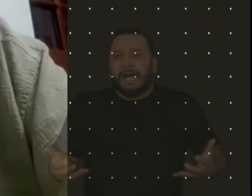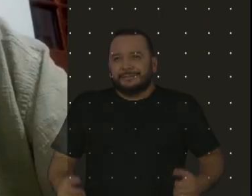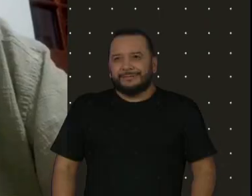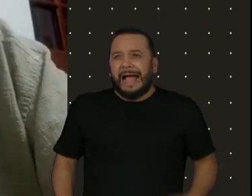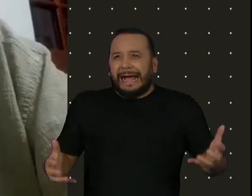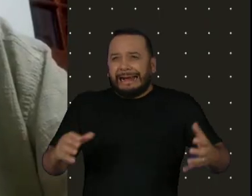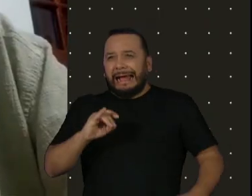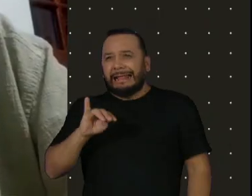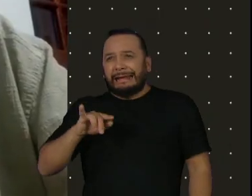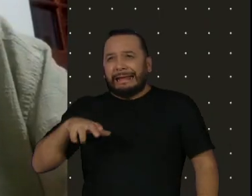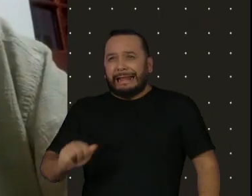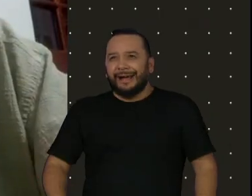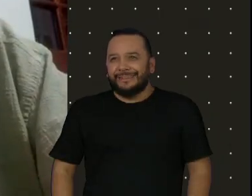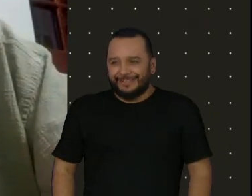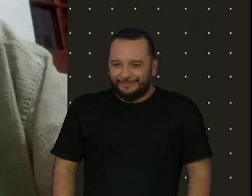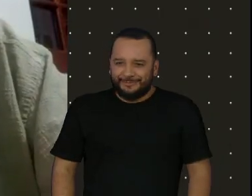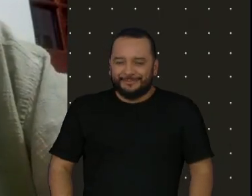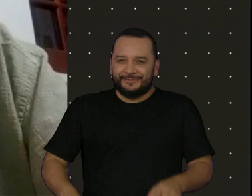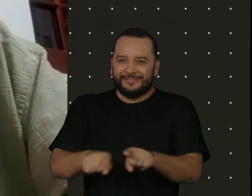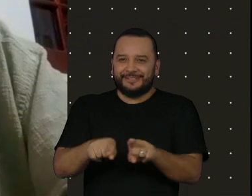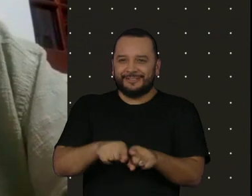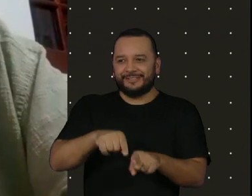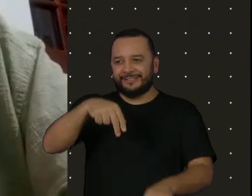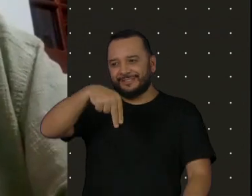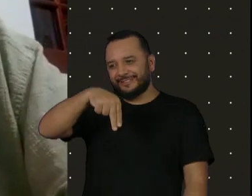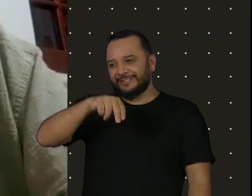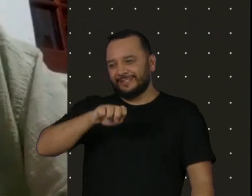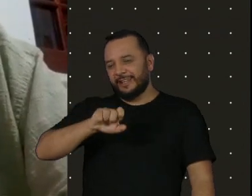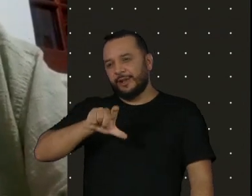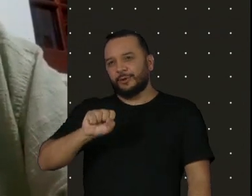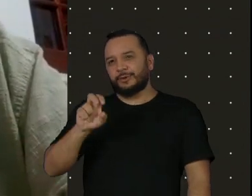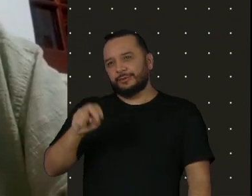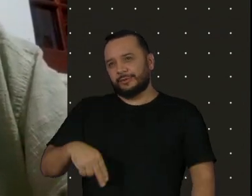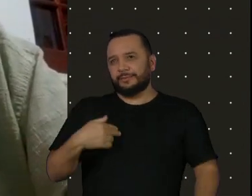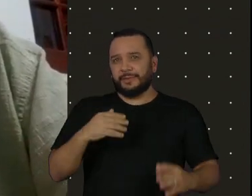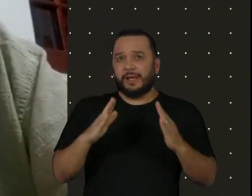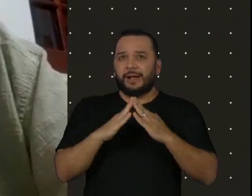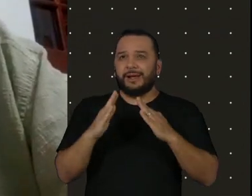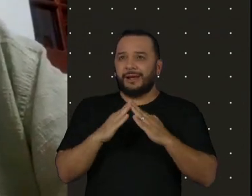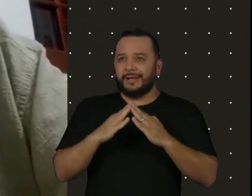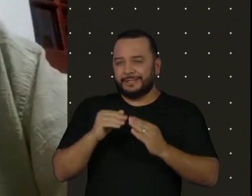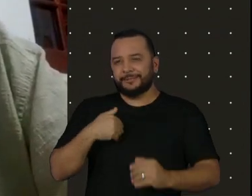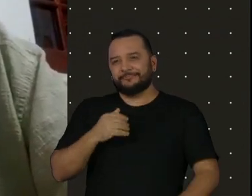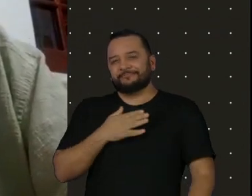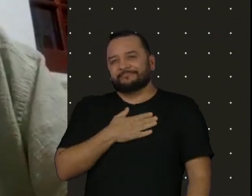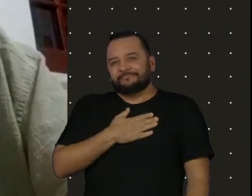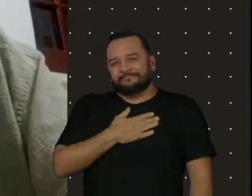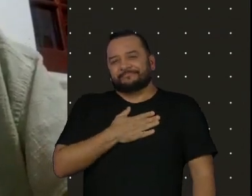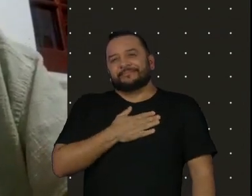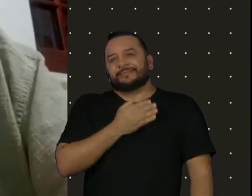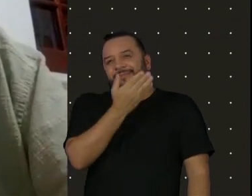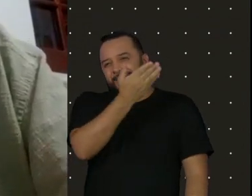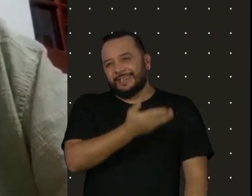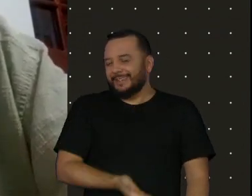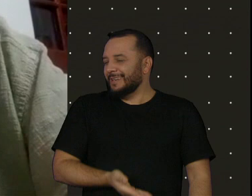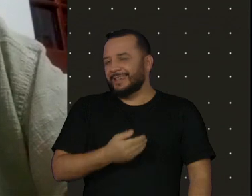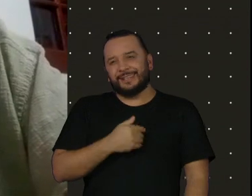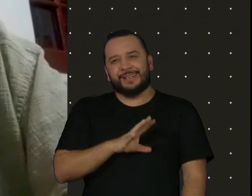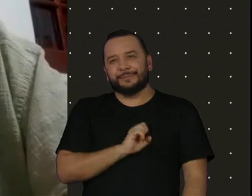Catarina! Agora, o Nelson na minha casa era assim, uma pessoa muito querida, muito falada,